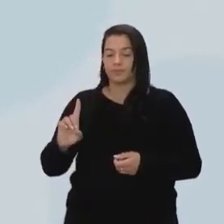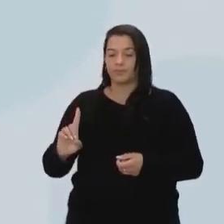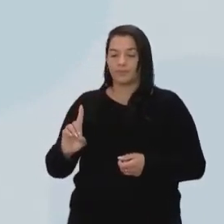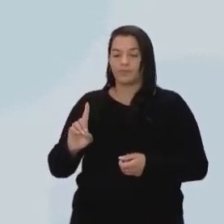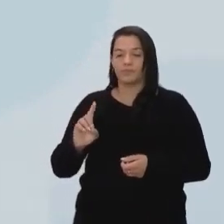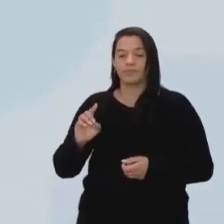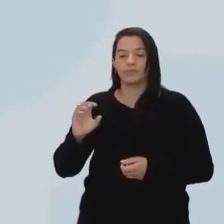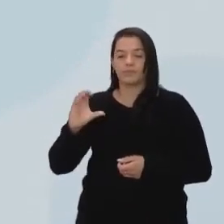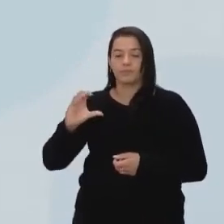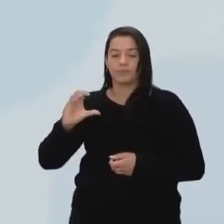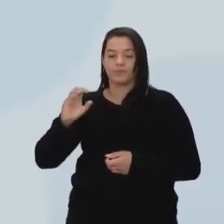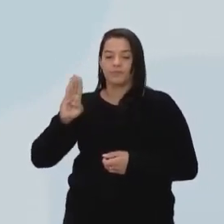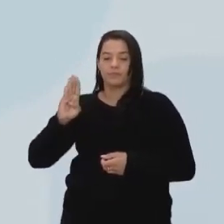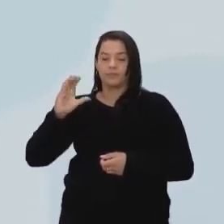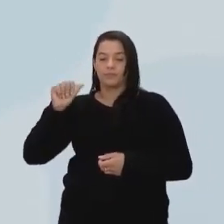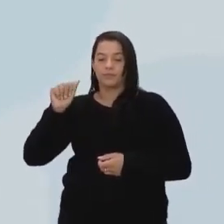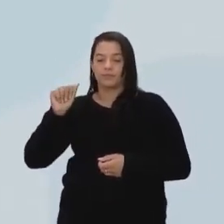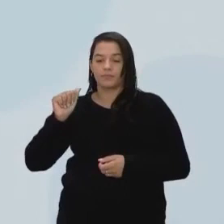Então, aqui,